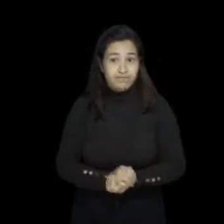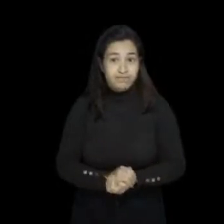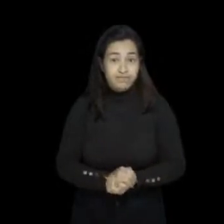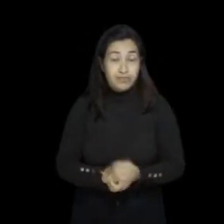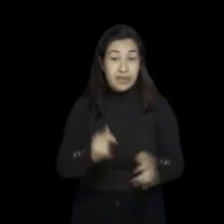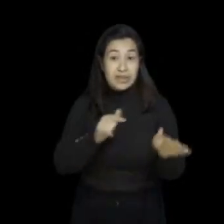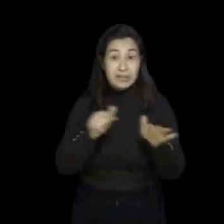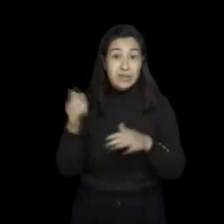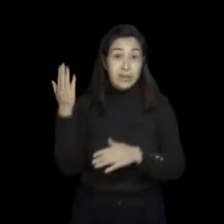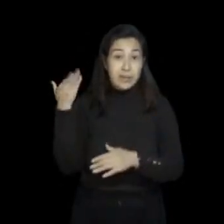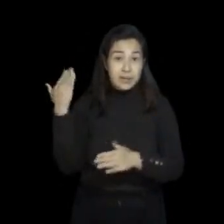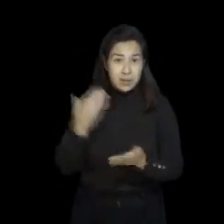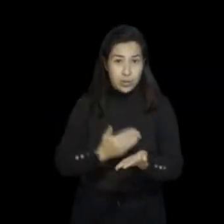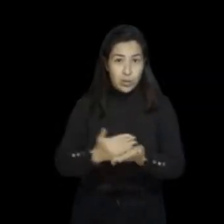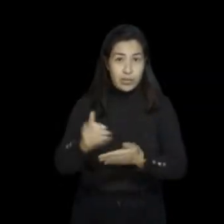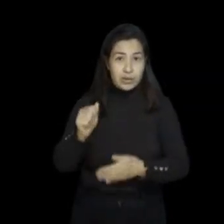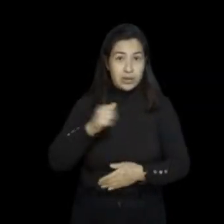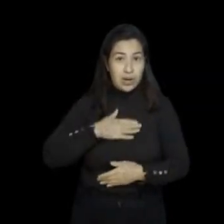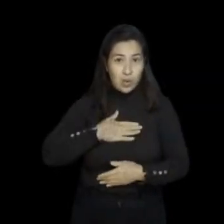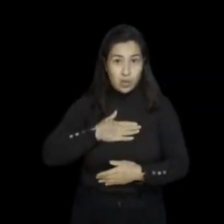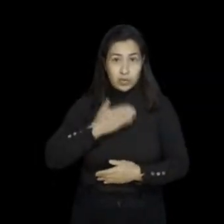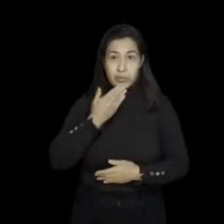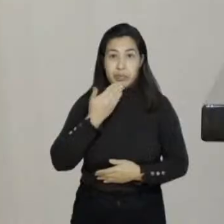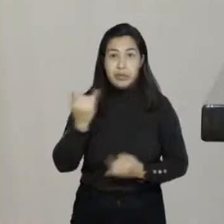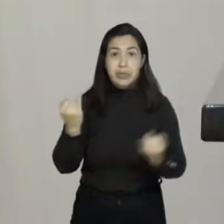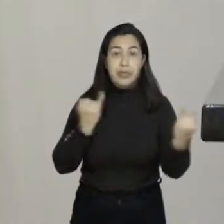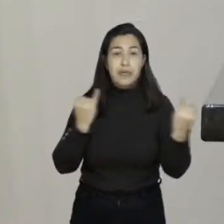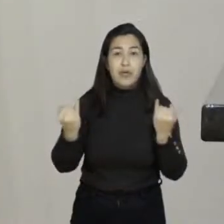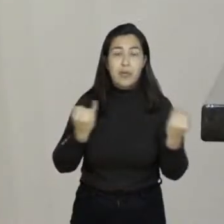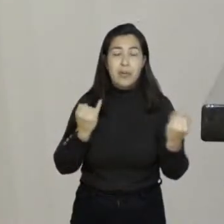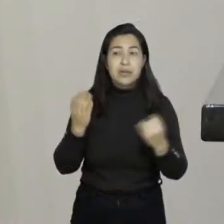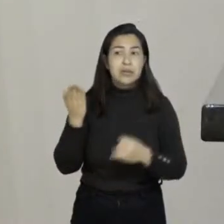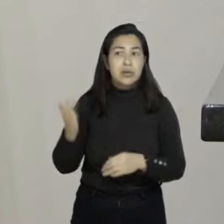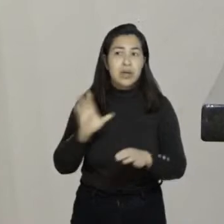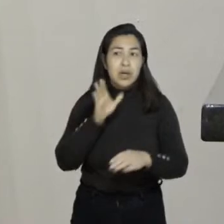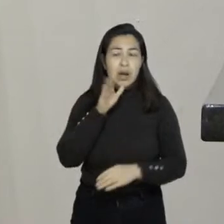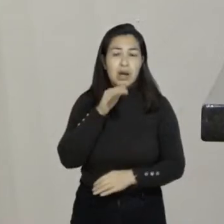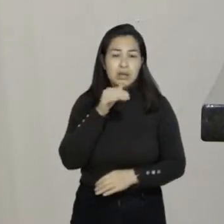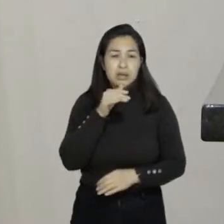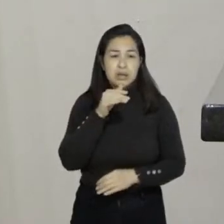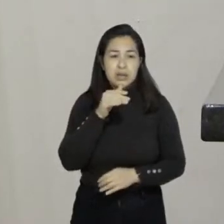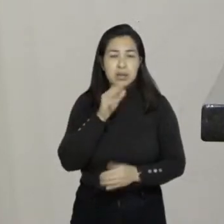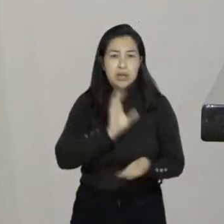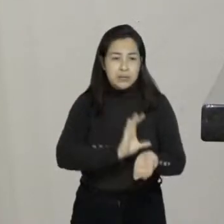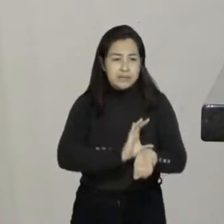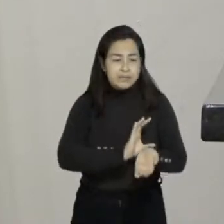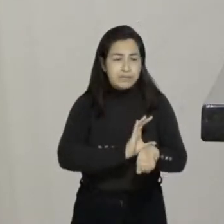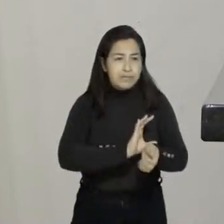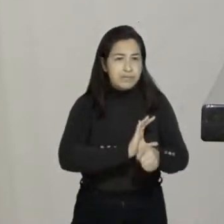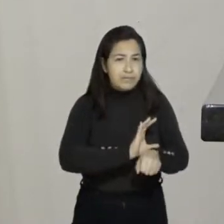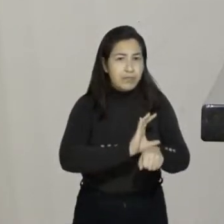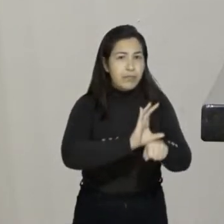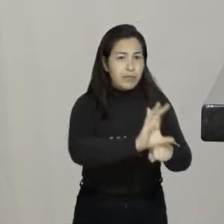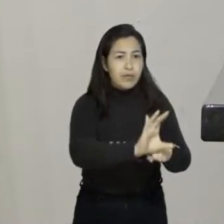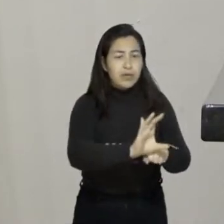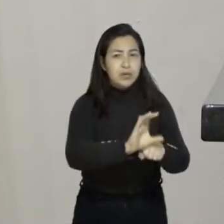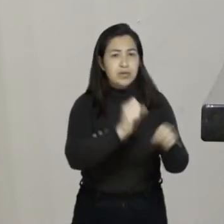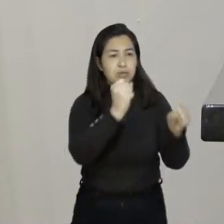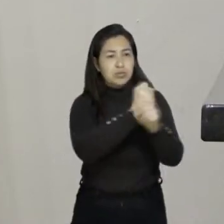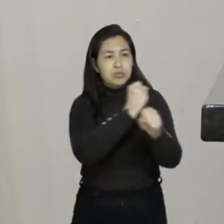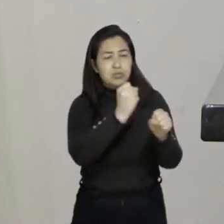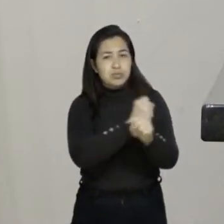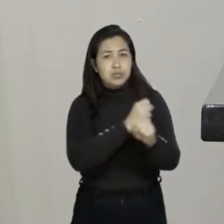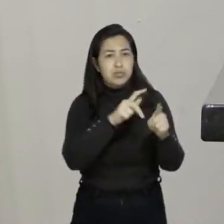Nós também fizemos um pedido de informação sobre investimentos que a casa tem feito a revelia né